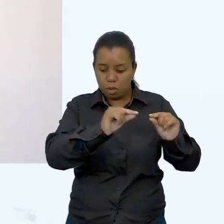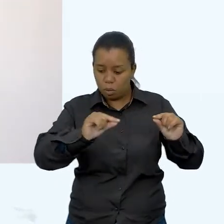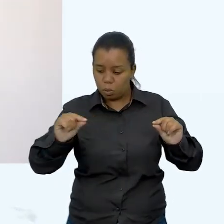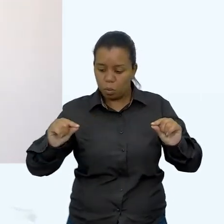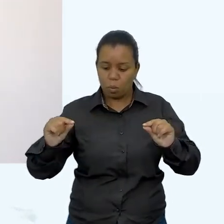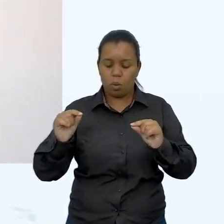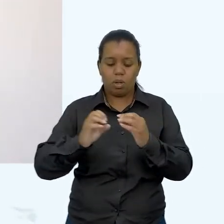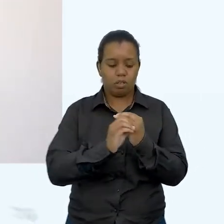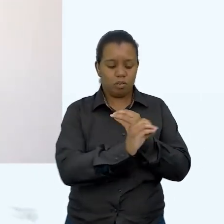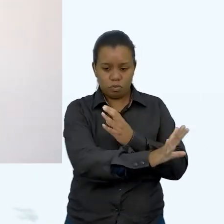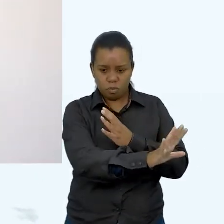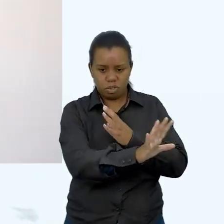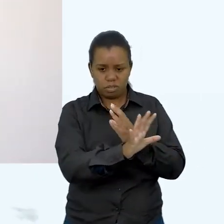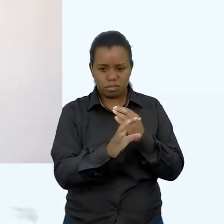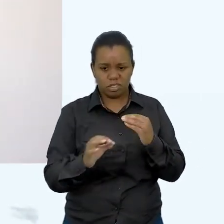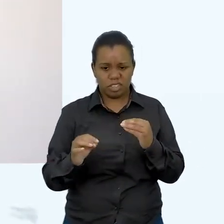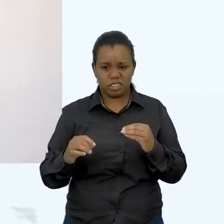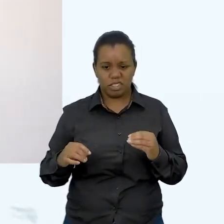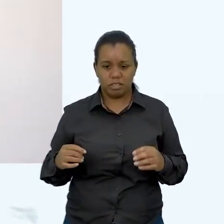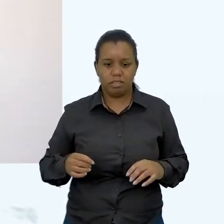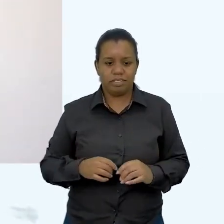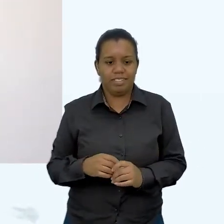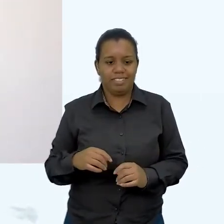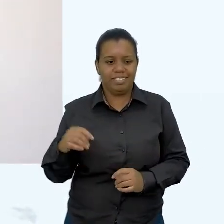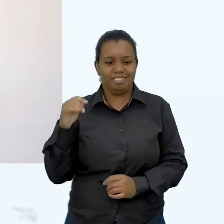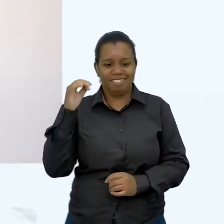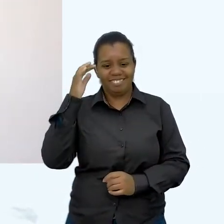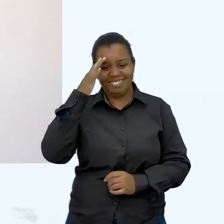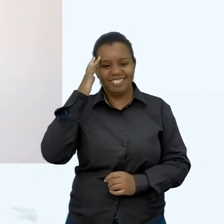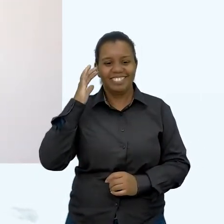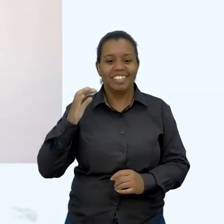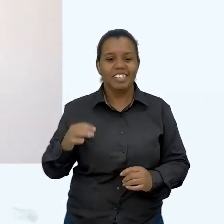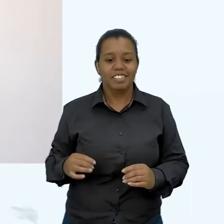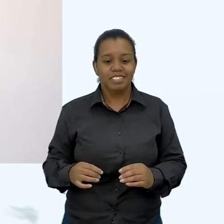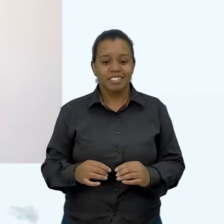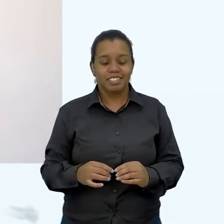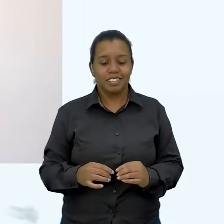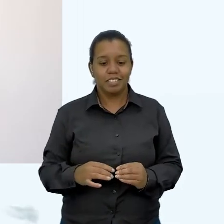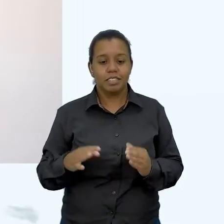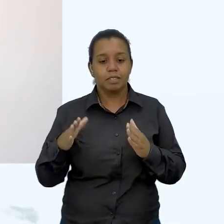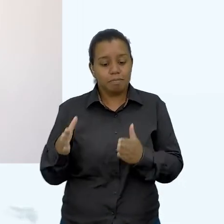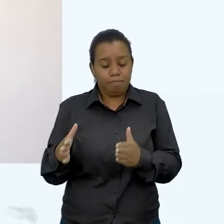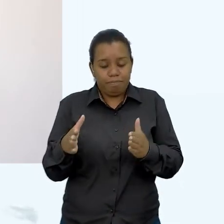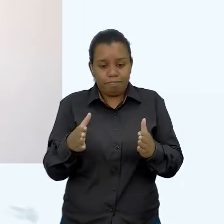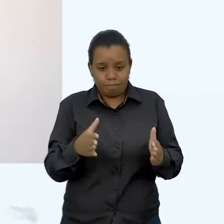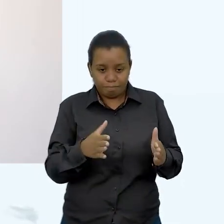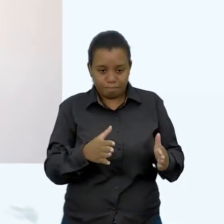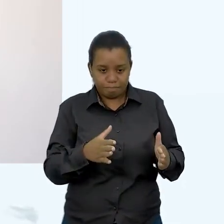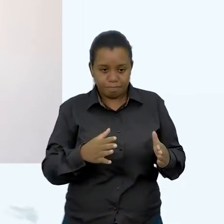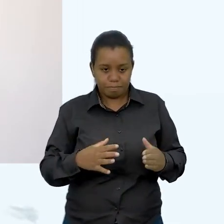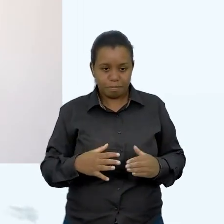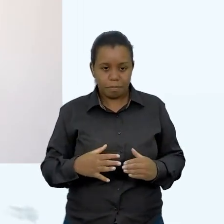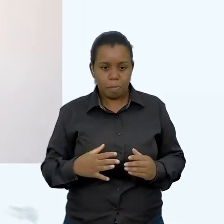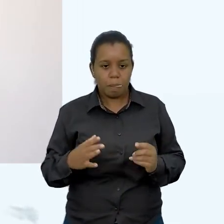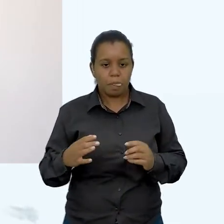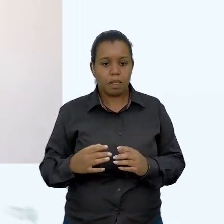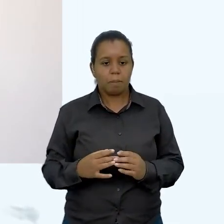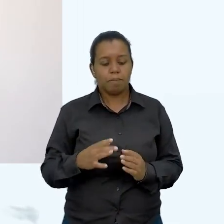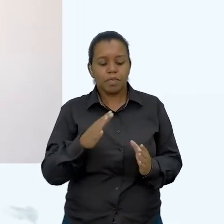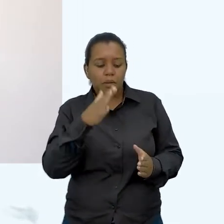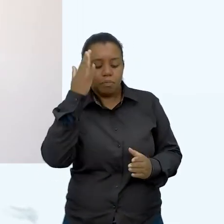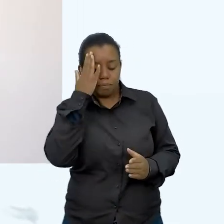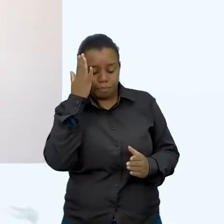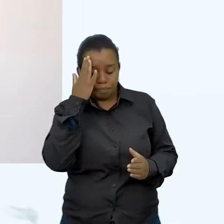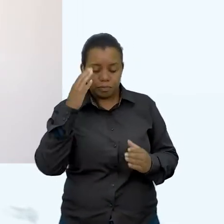a gente tem, basicamente eu trabalho com dois métodos. Um método é o DR, né? O DR ele é o dedo duro